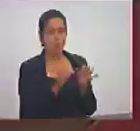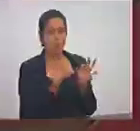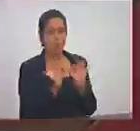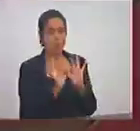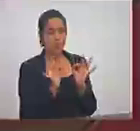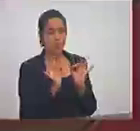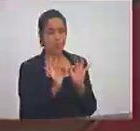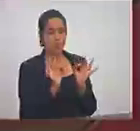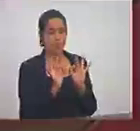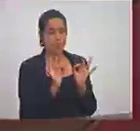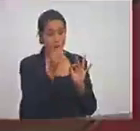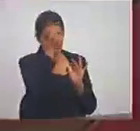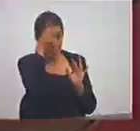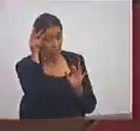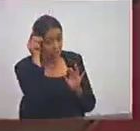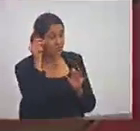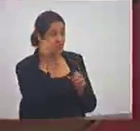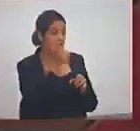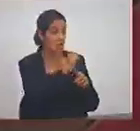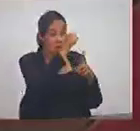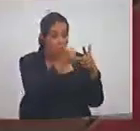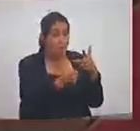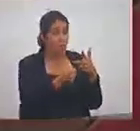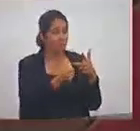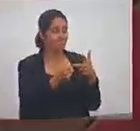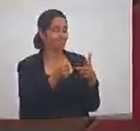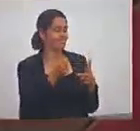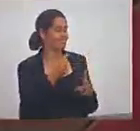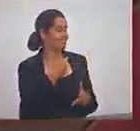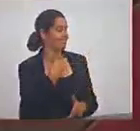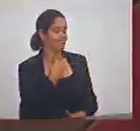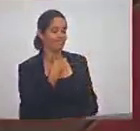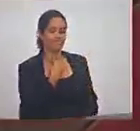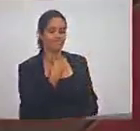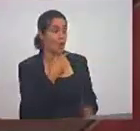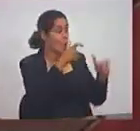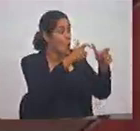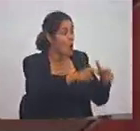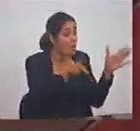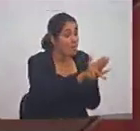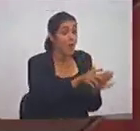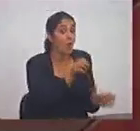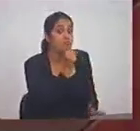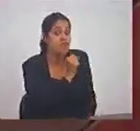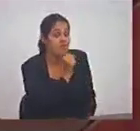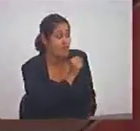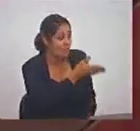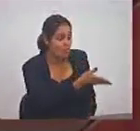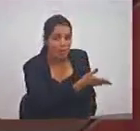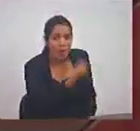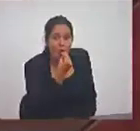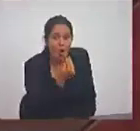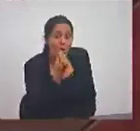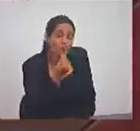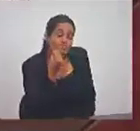público. Isso é conivência dos administradores. Isso é um centro de idoso, que deveria cuidar mais dos nossos idosos.